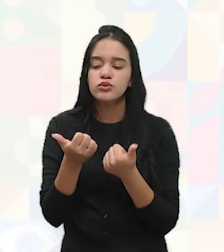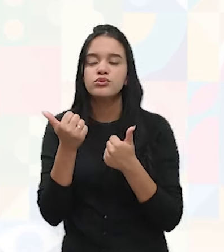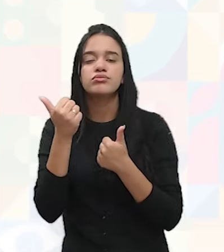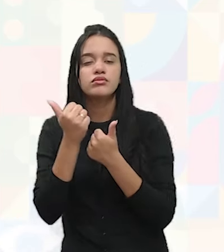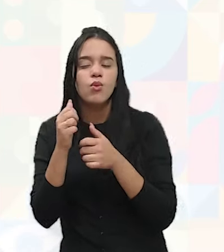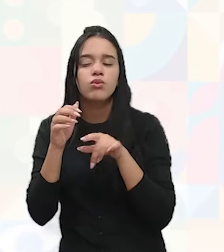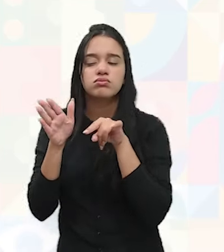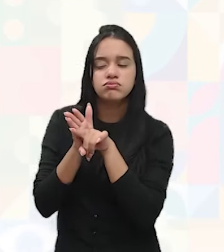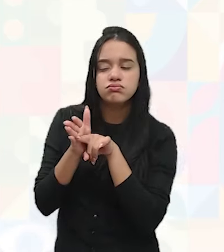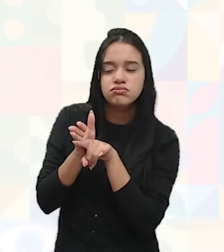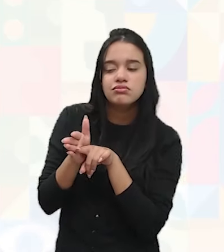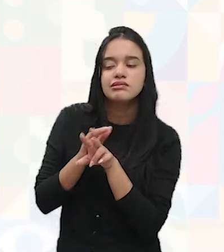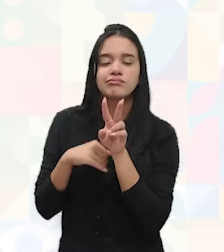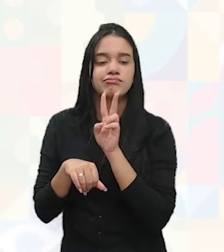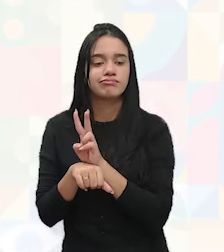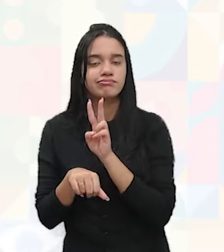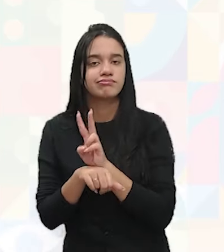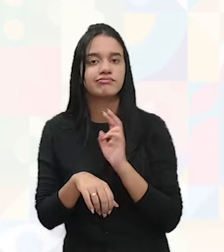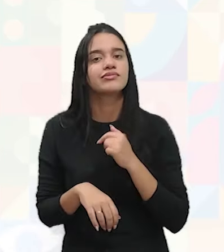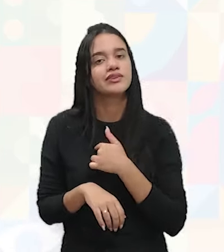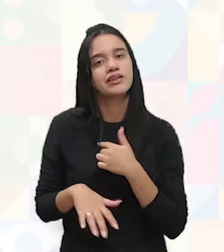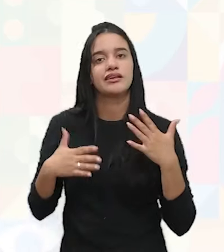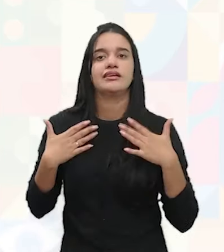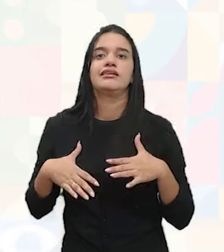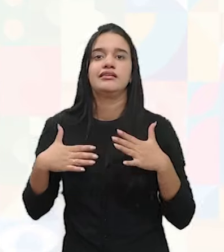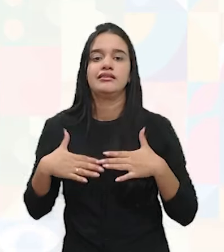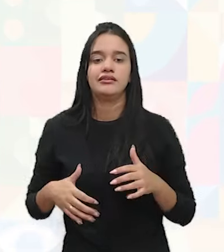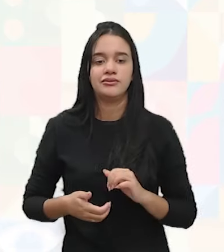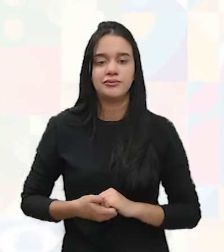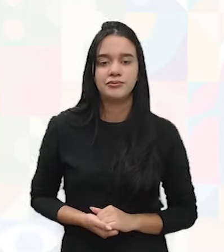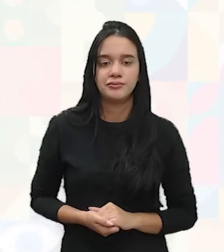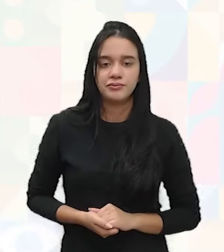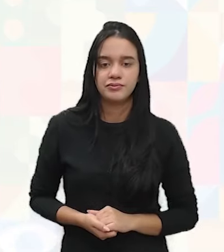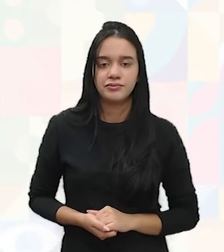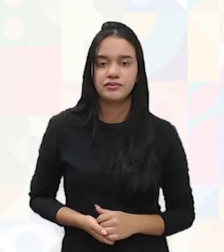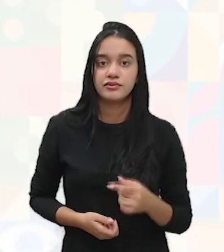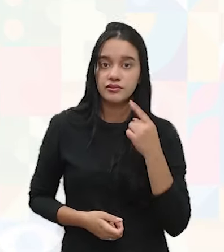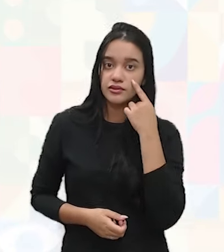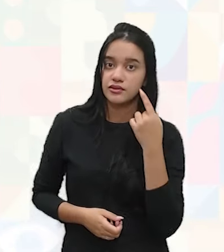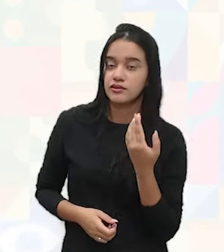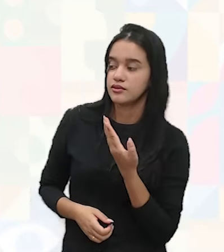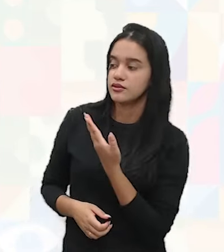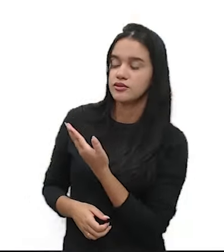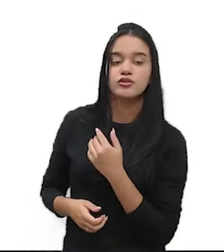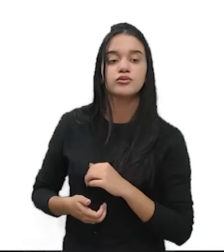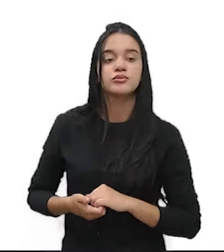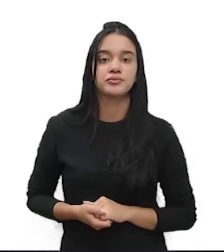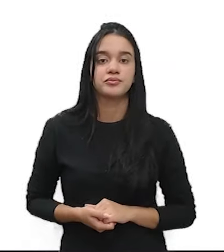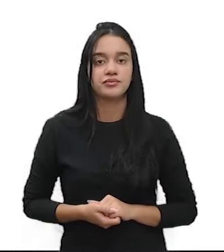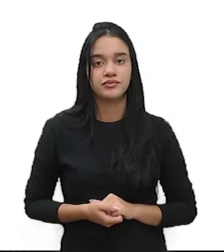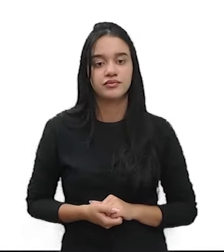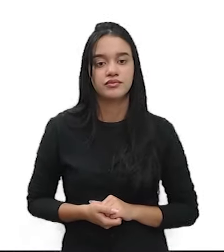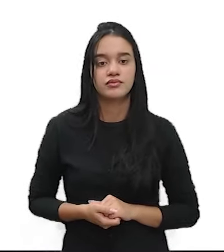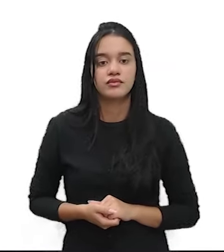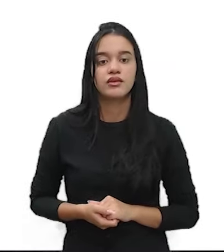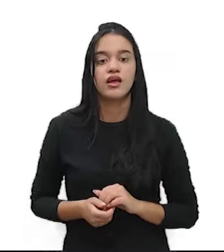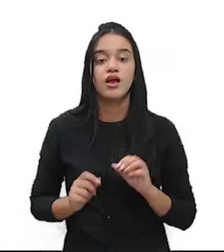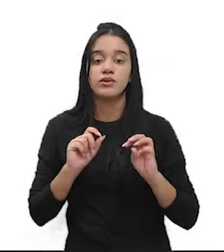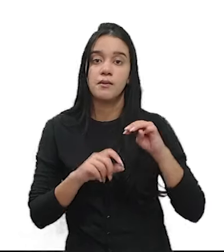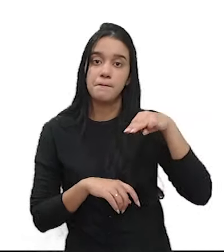né que a gente já está tranquilo quanto aquele ano um outro ponto a ser observado é o